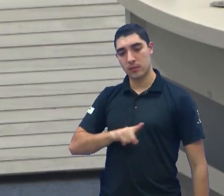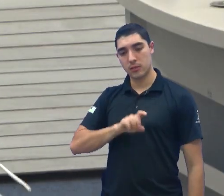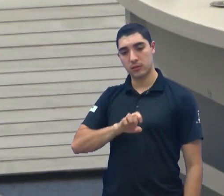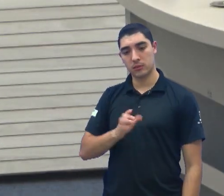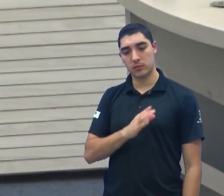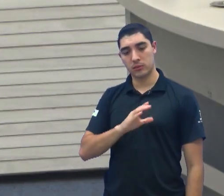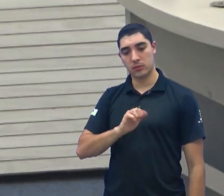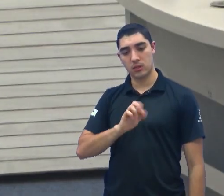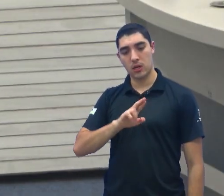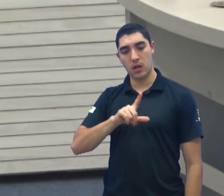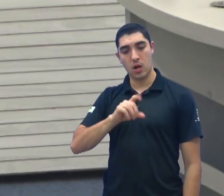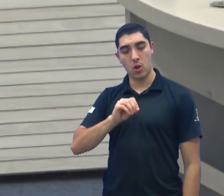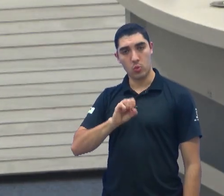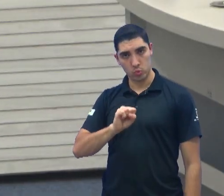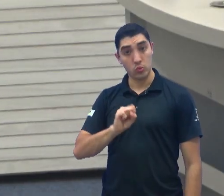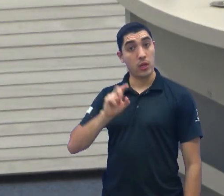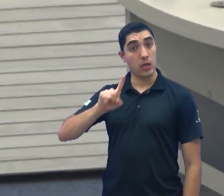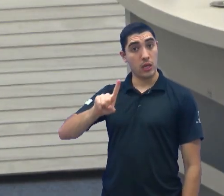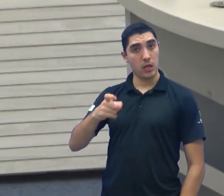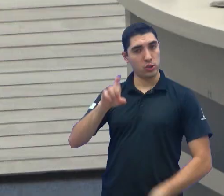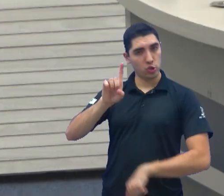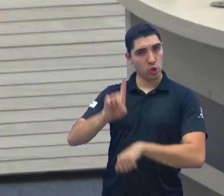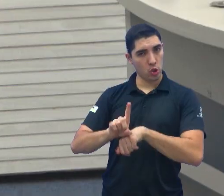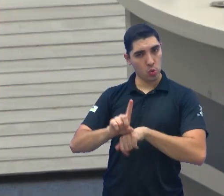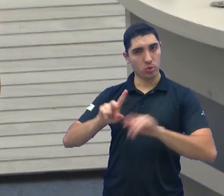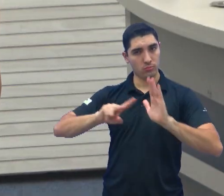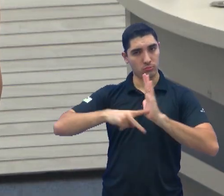diretor do sindicato, representante da CUT,